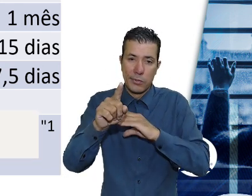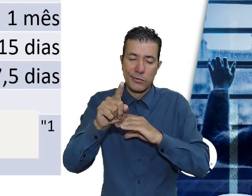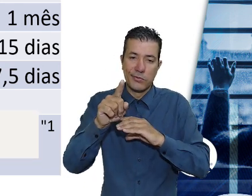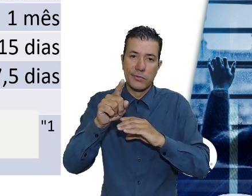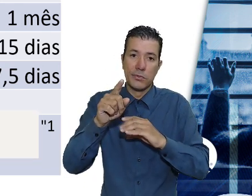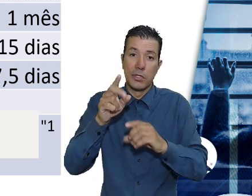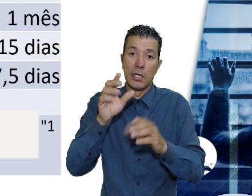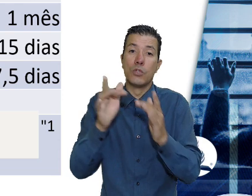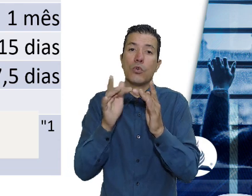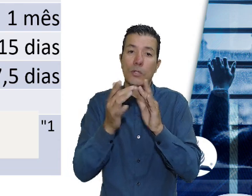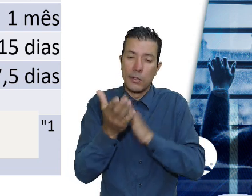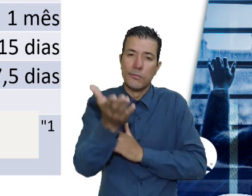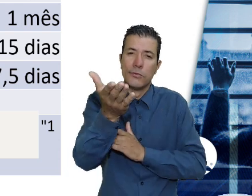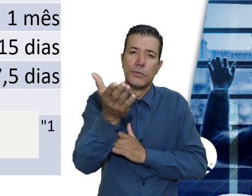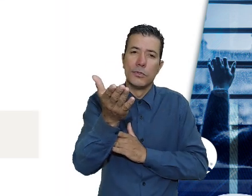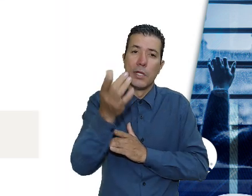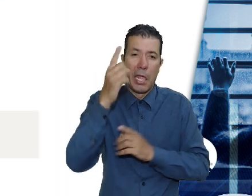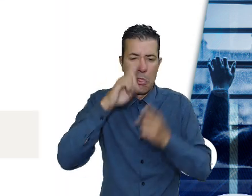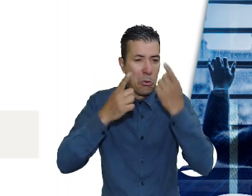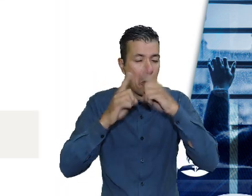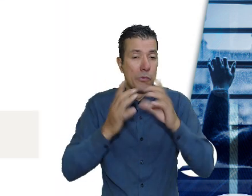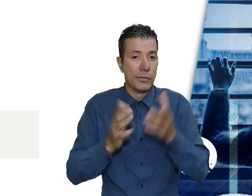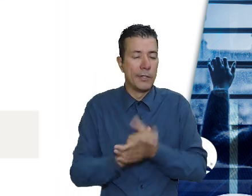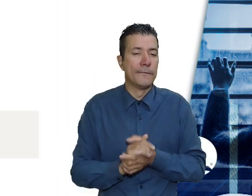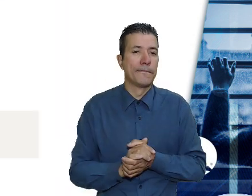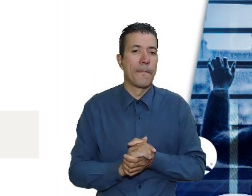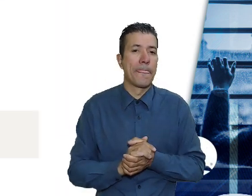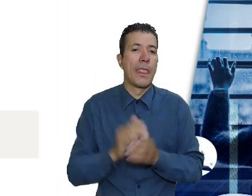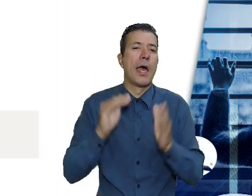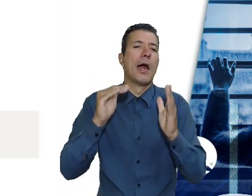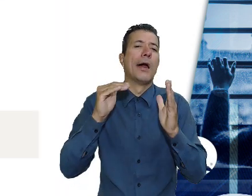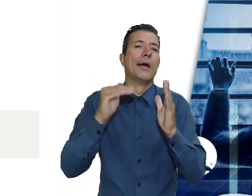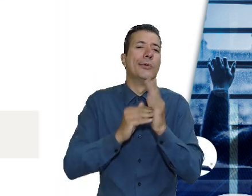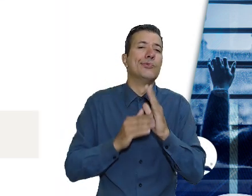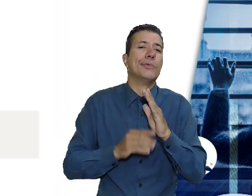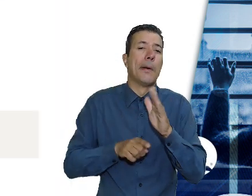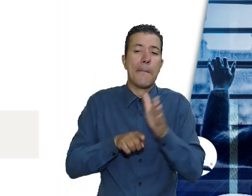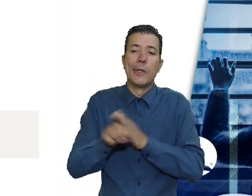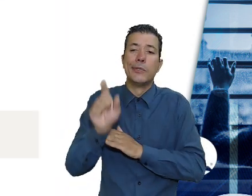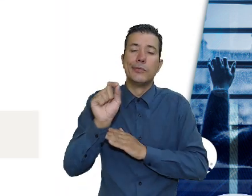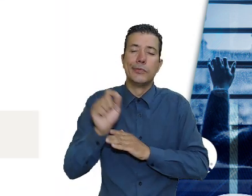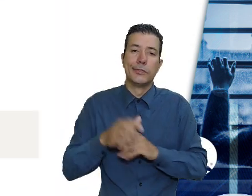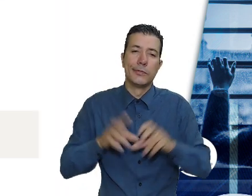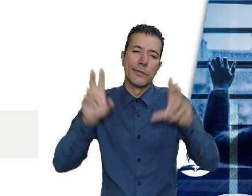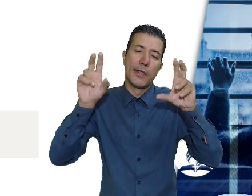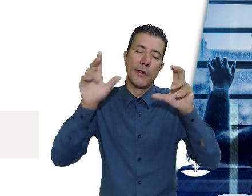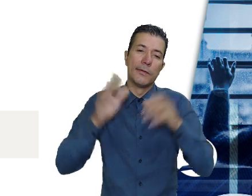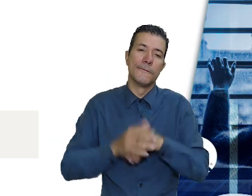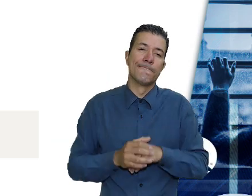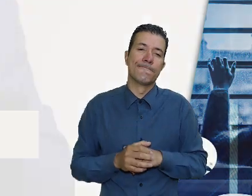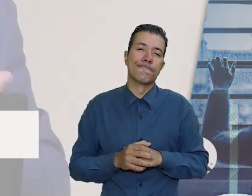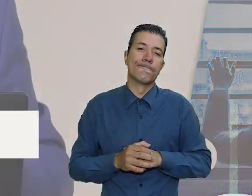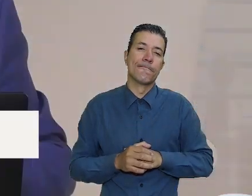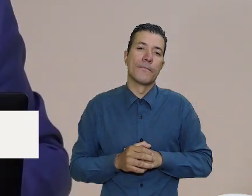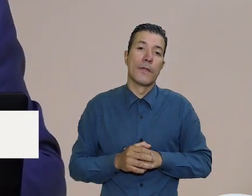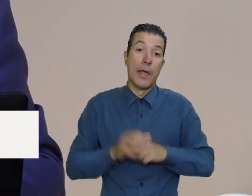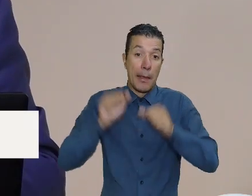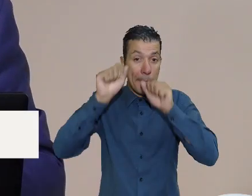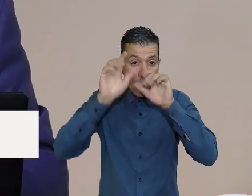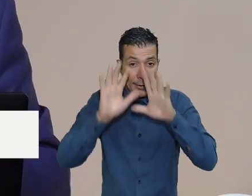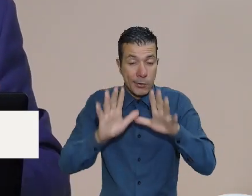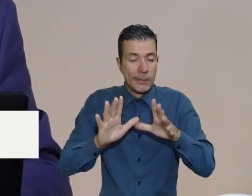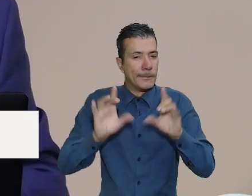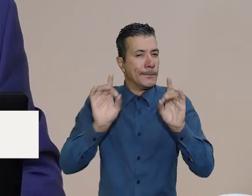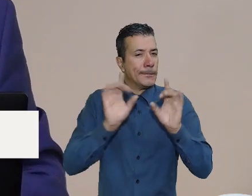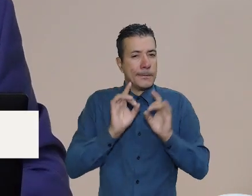de entrar em contato com você e tirar as suas dúvidas. A última pergunta para nós encerrarmos esse tema de forma abençoada,